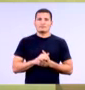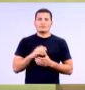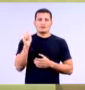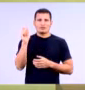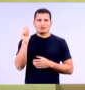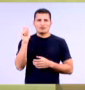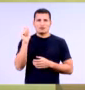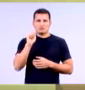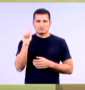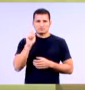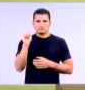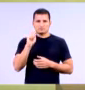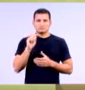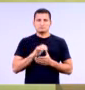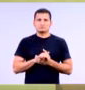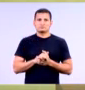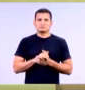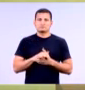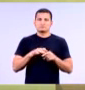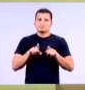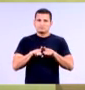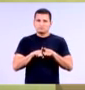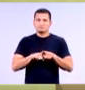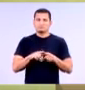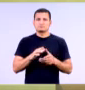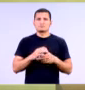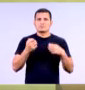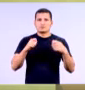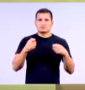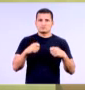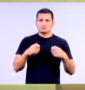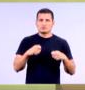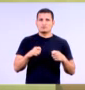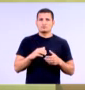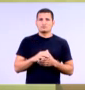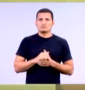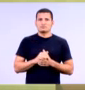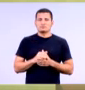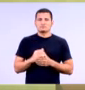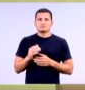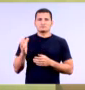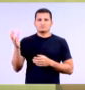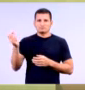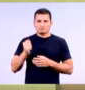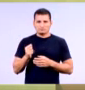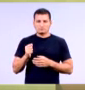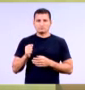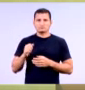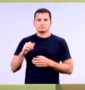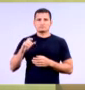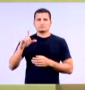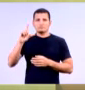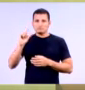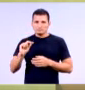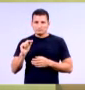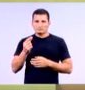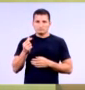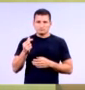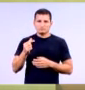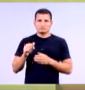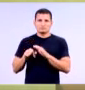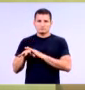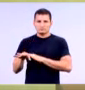Ariquemes também acha que se faz necessário, pois sacar vai diminuir o valor e depositar também